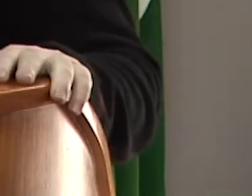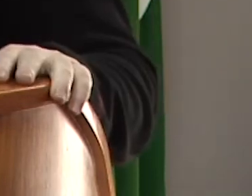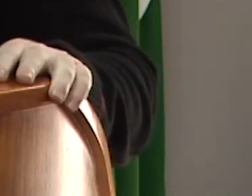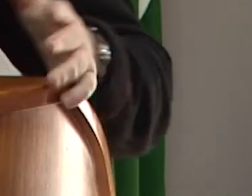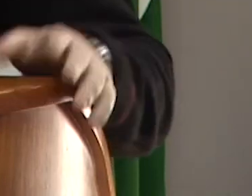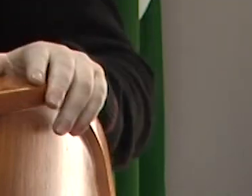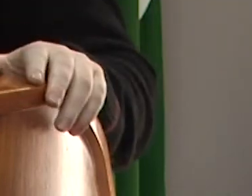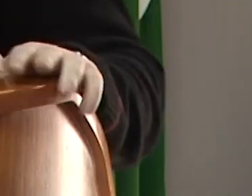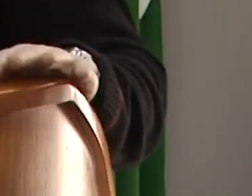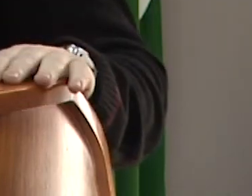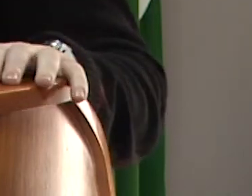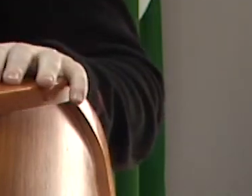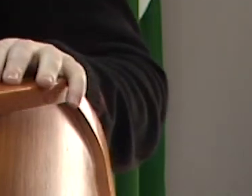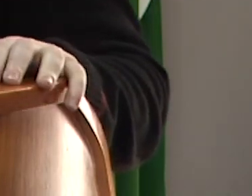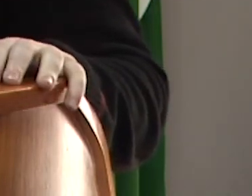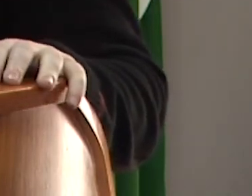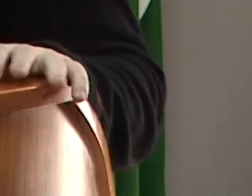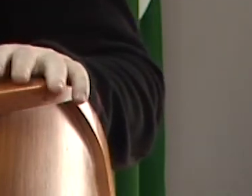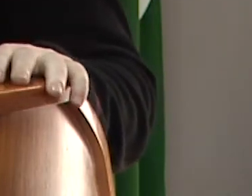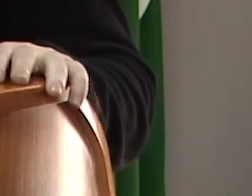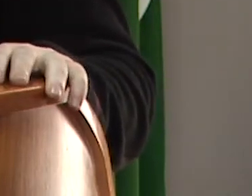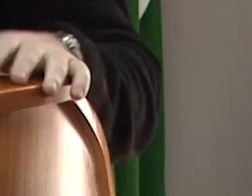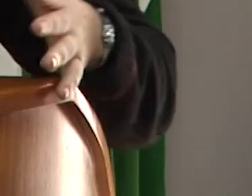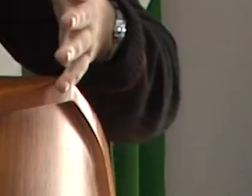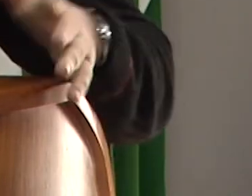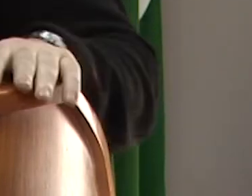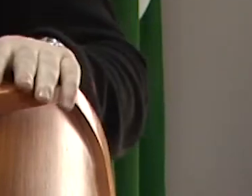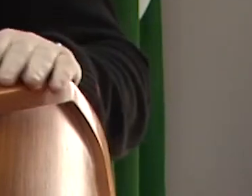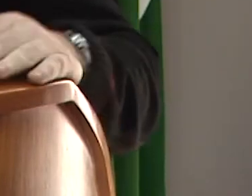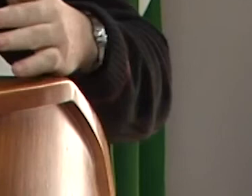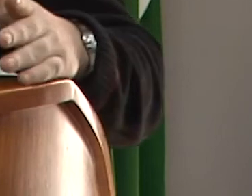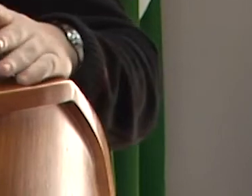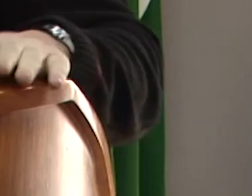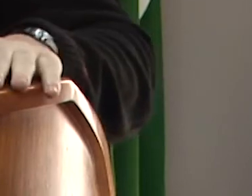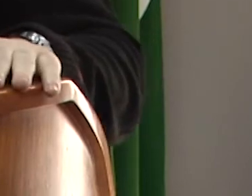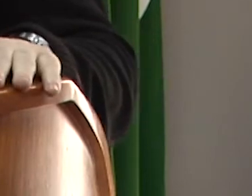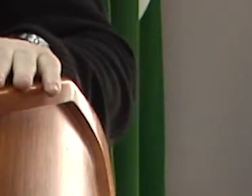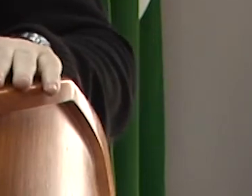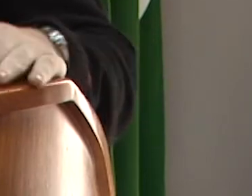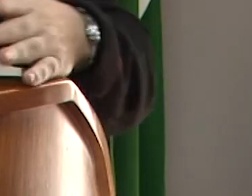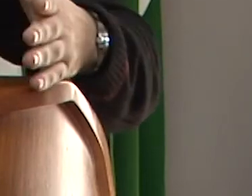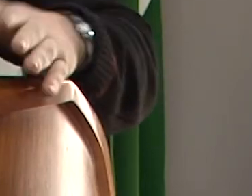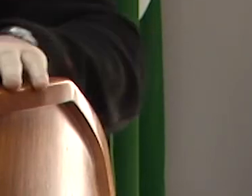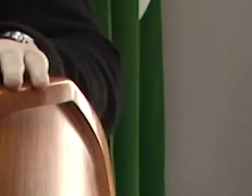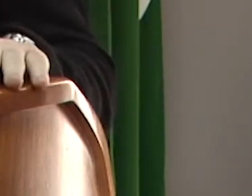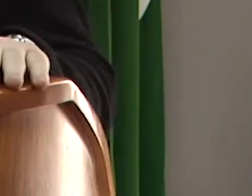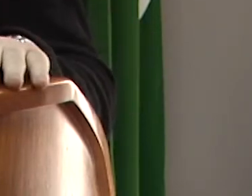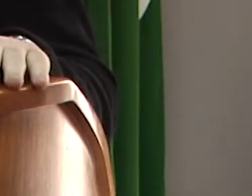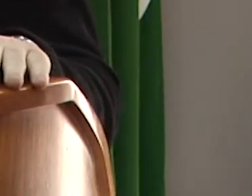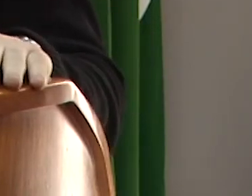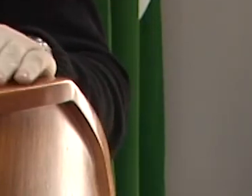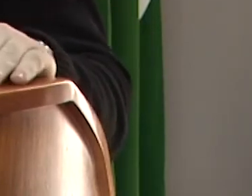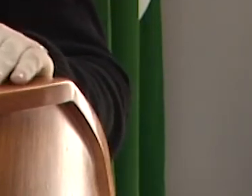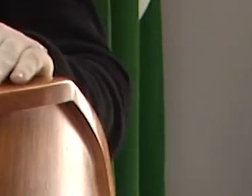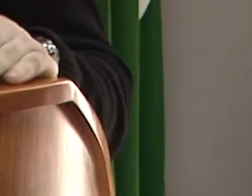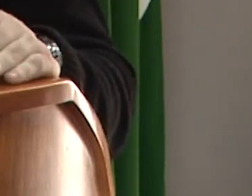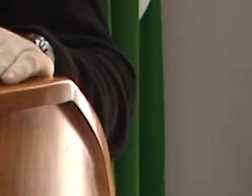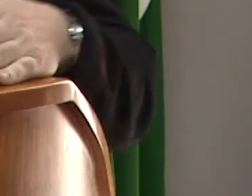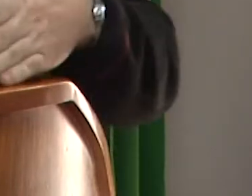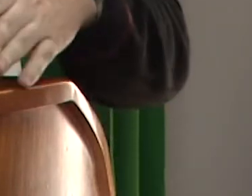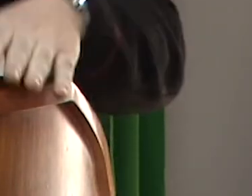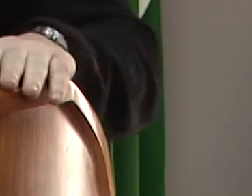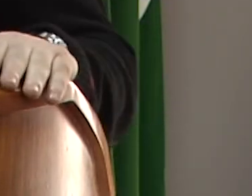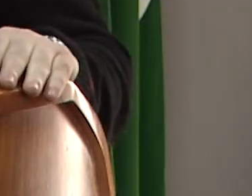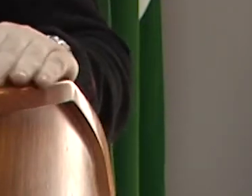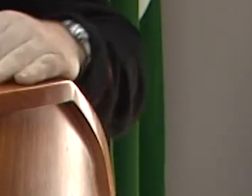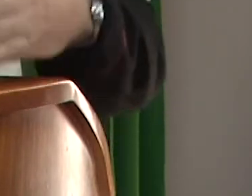deixar registrado, então, o nosso pesar ainda pelo falecimento do Eduardo Campos, onde pude estar disputando a eleição junto com ele, em 2014,